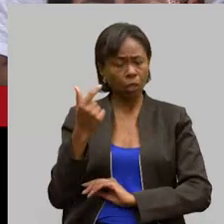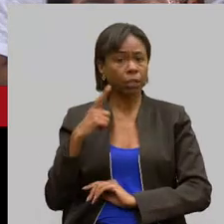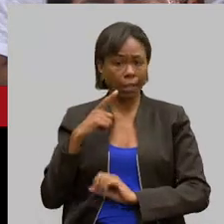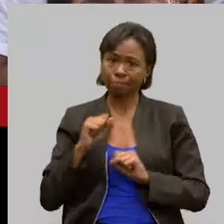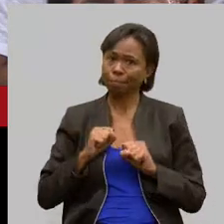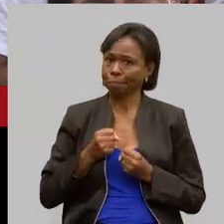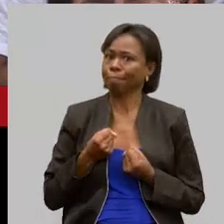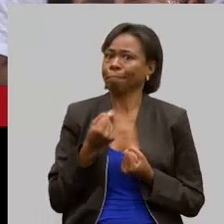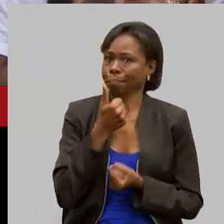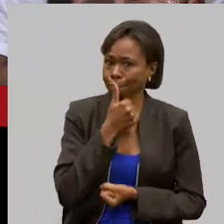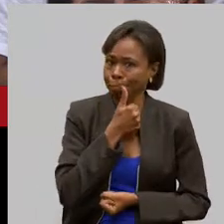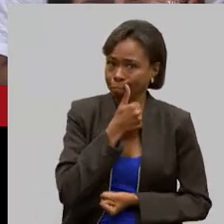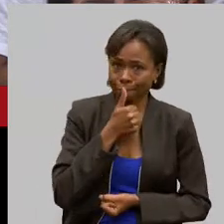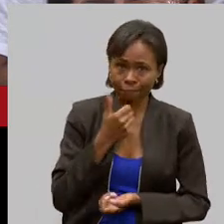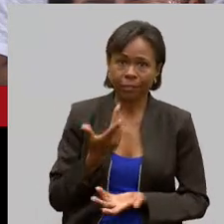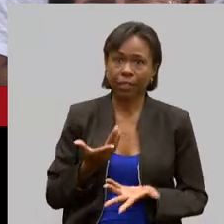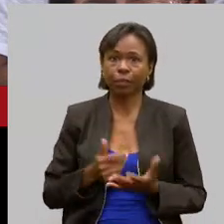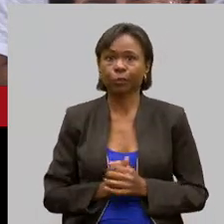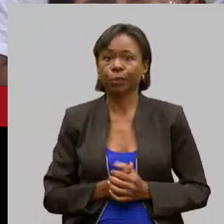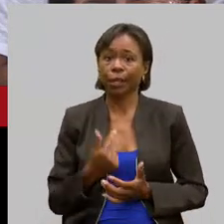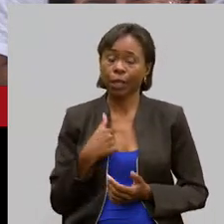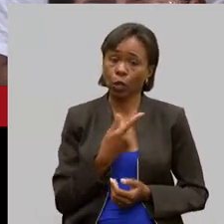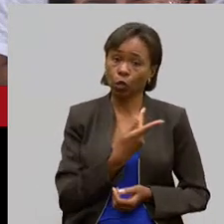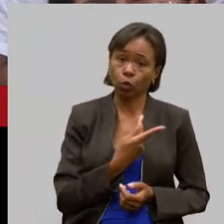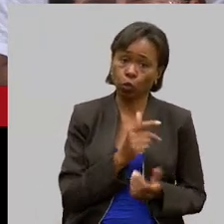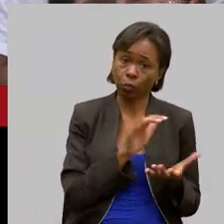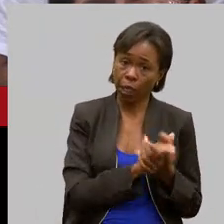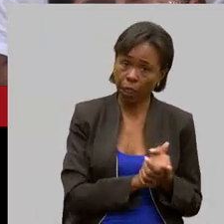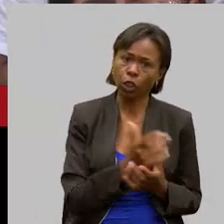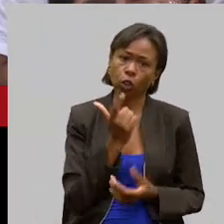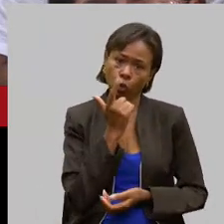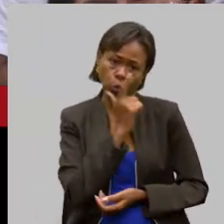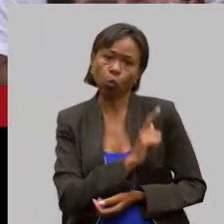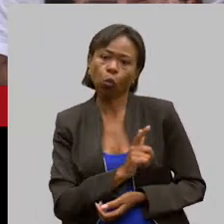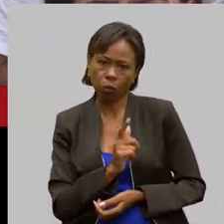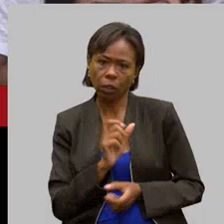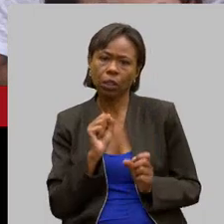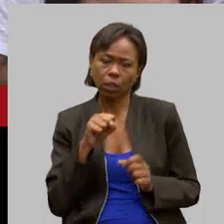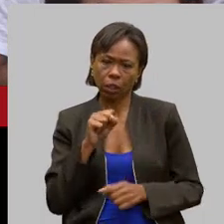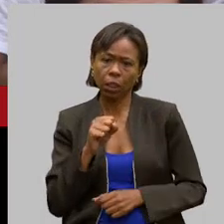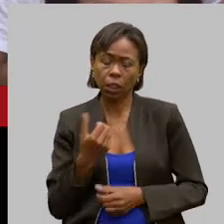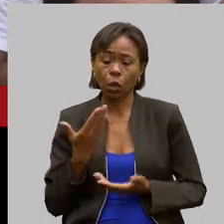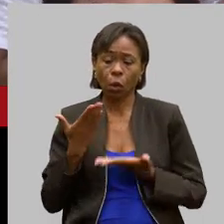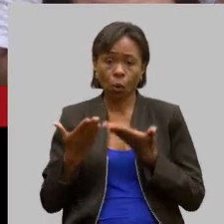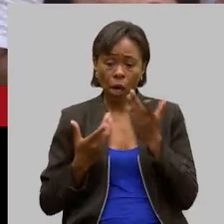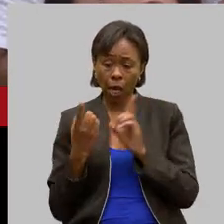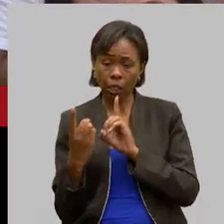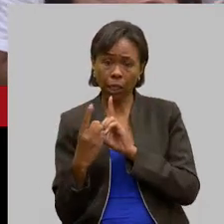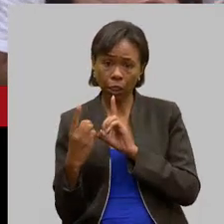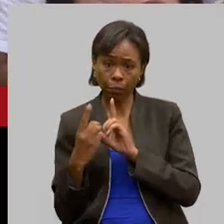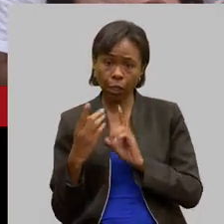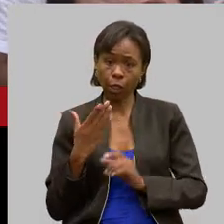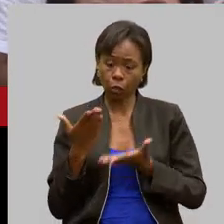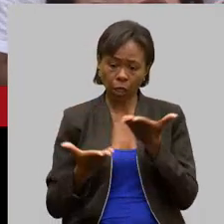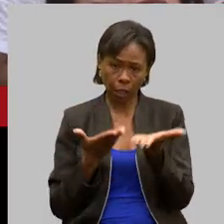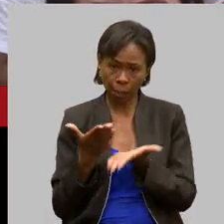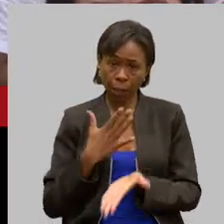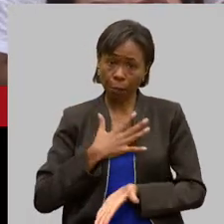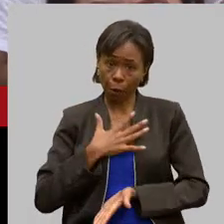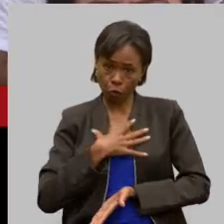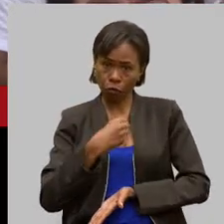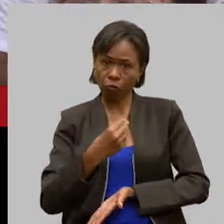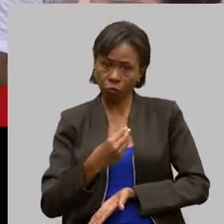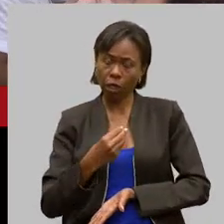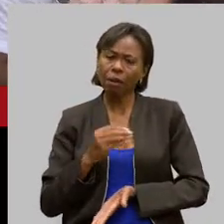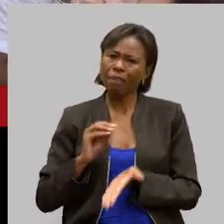faz renda exra mas meu meu marido nós conseguimos eh os atendimento do meu filho que não é o suficiente mas já dá